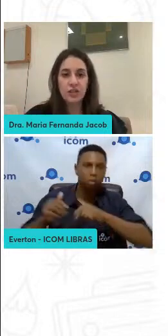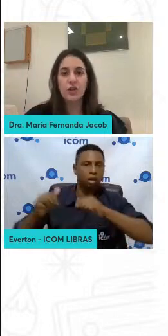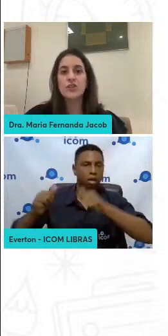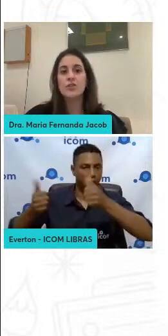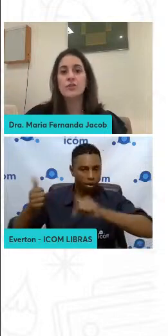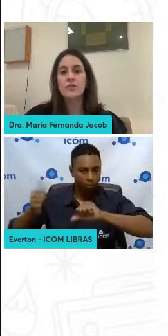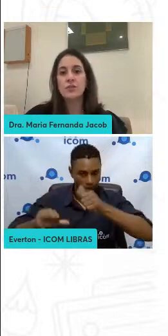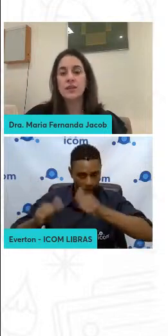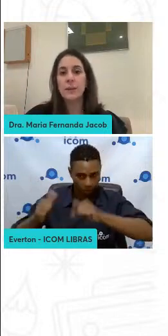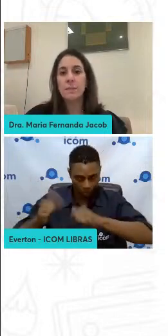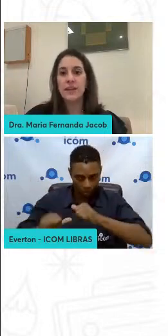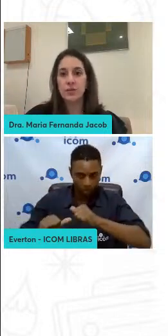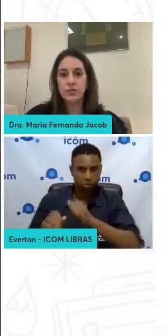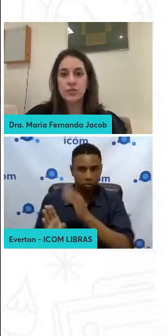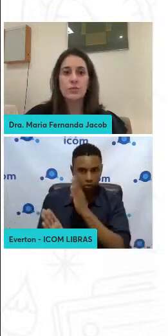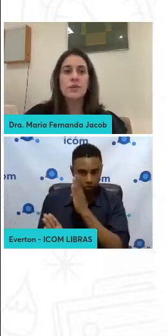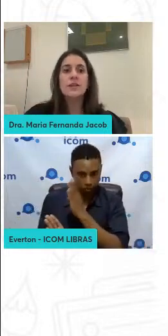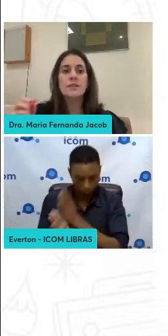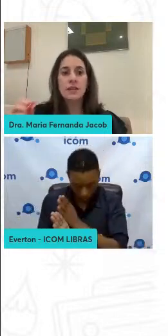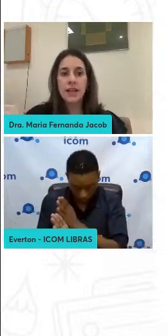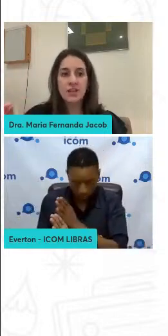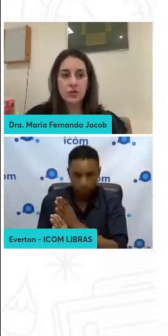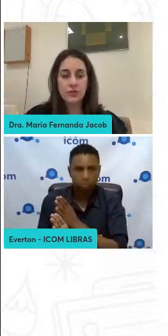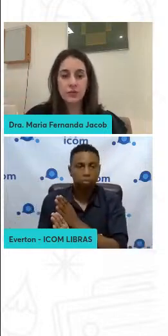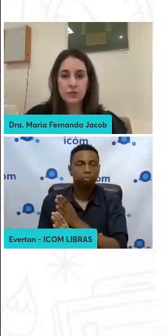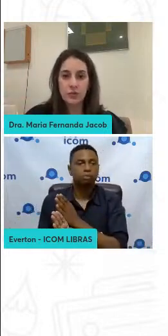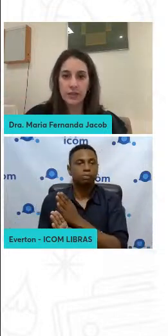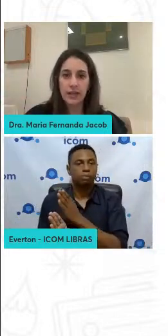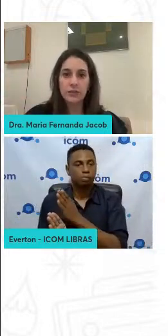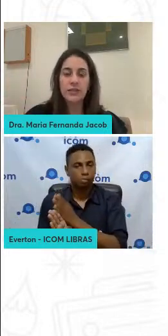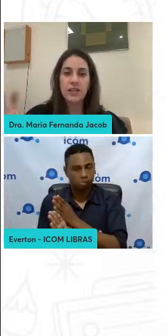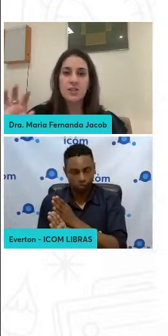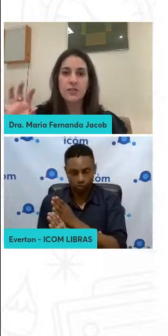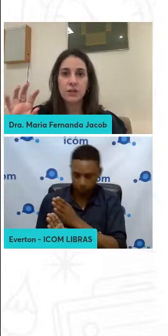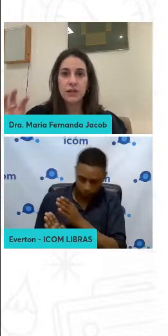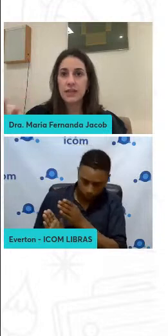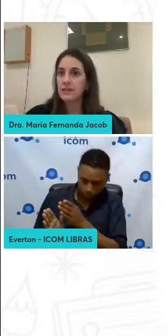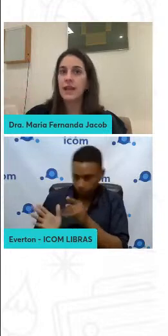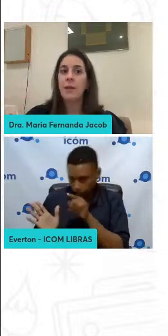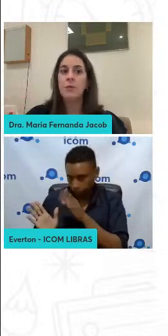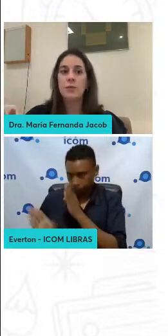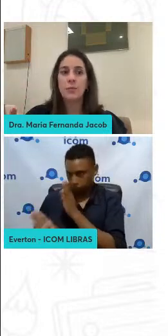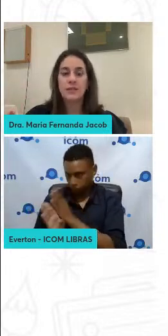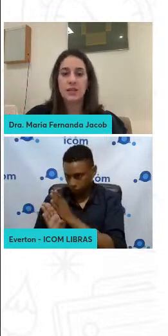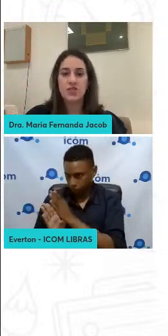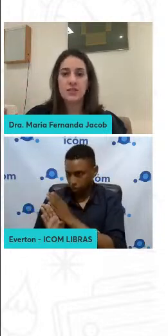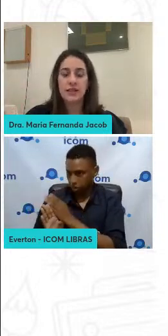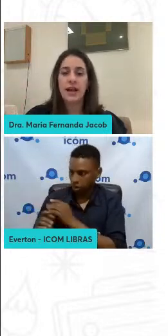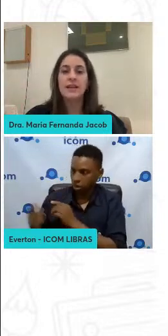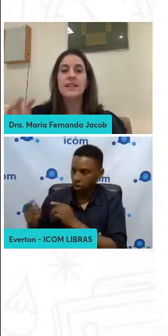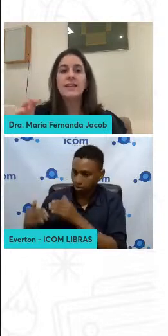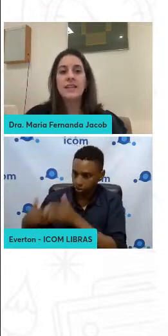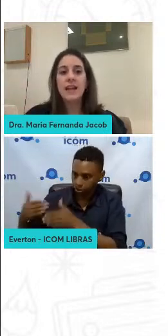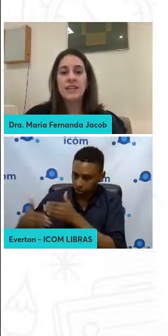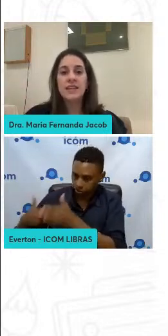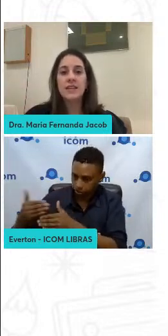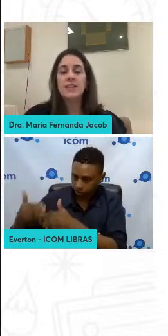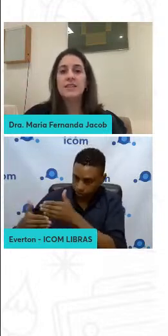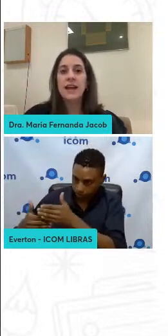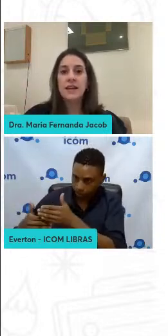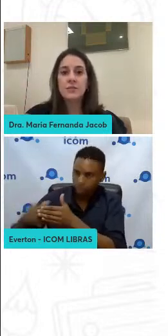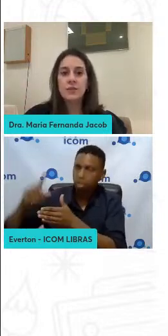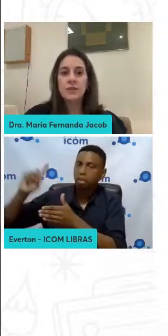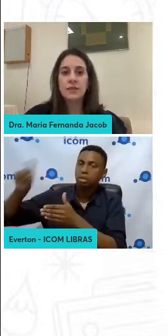fecho o diagnóstico fisioterapêutico, cinético funcional, identifico em que etapa o meu paciente está, e